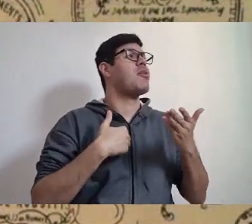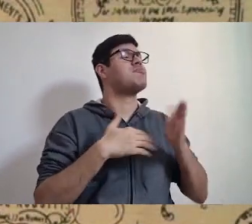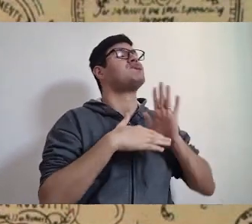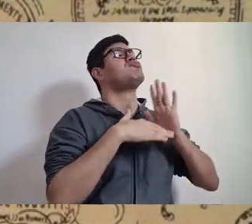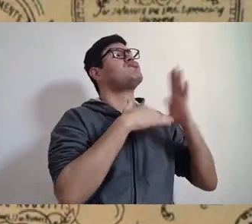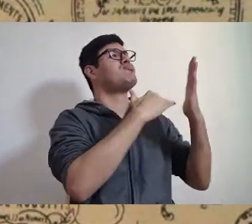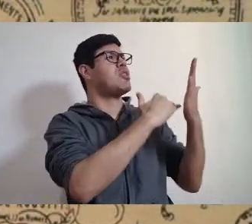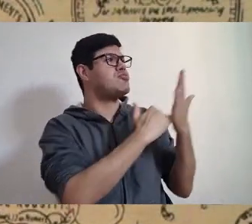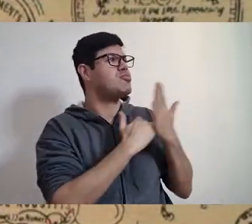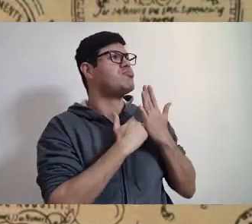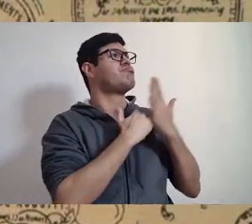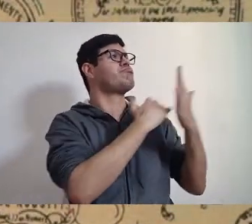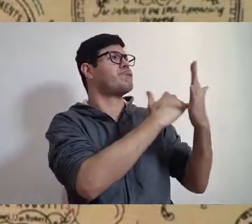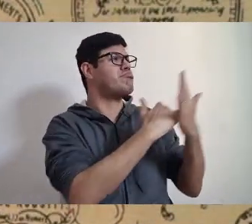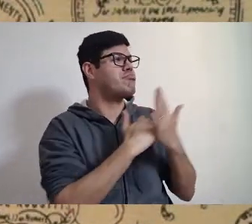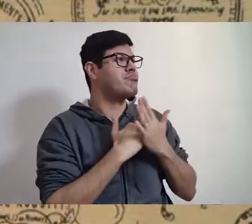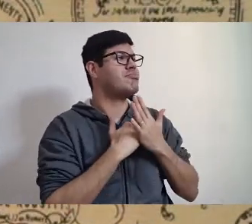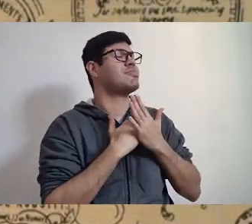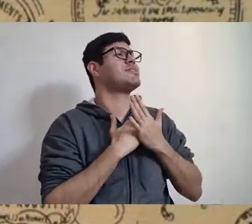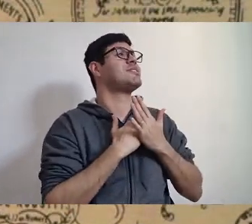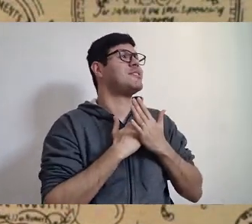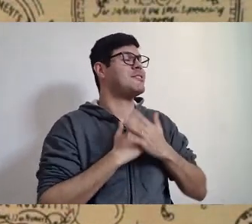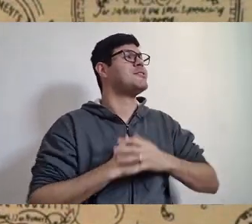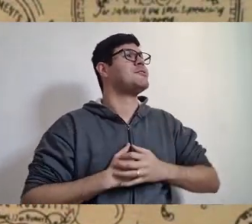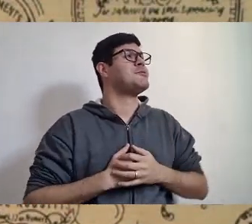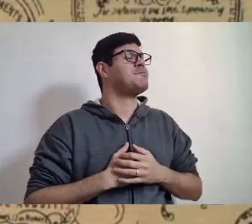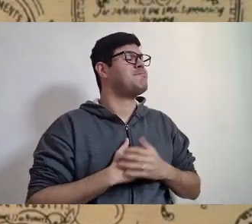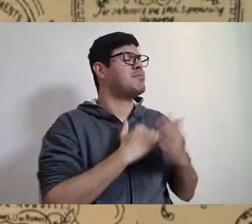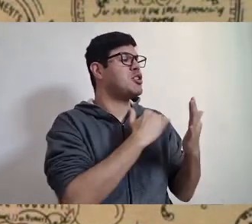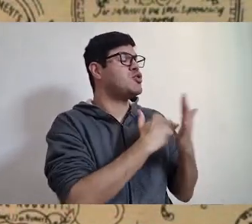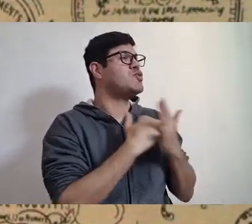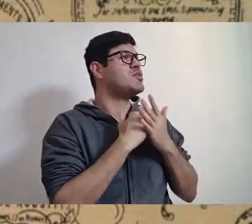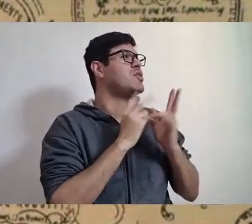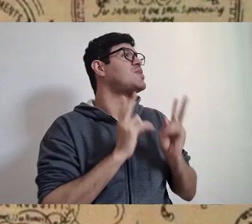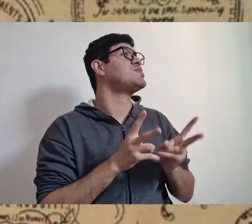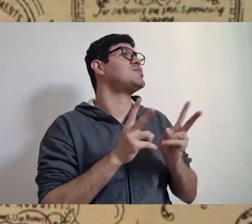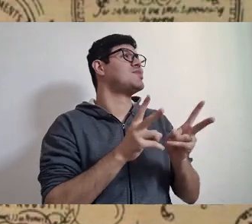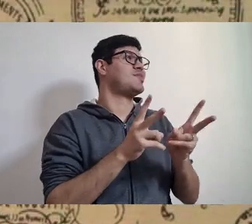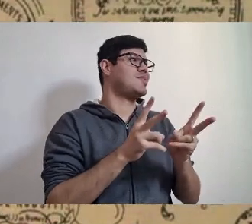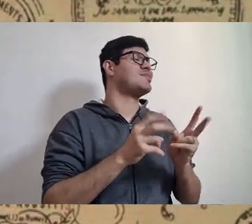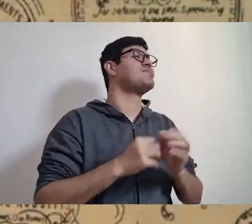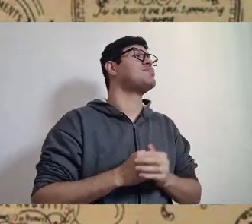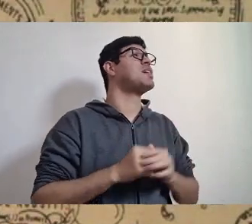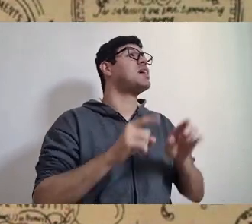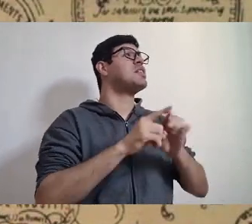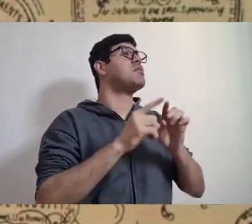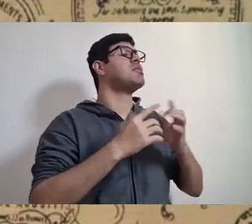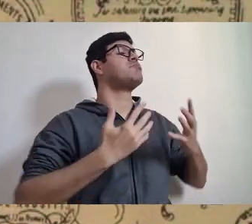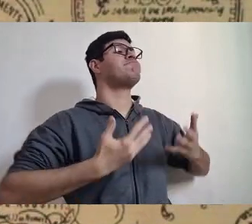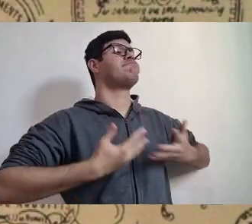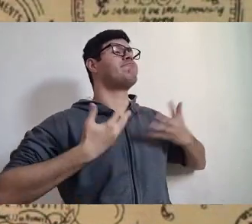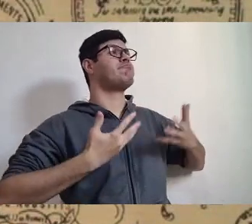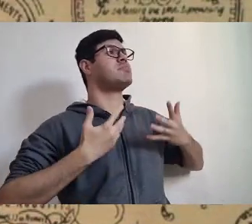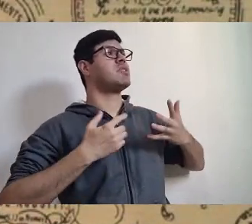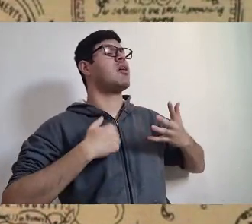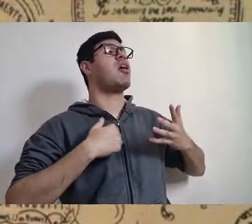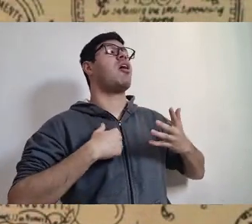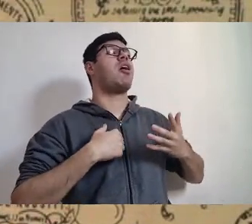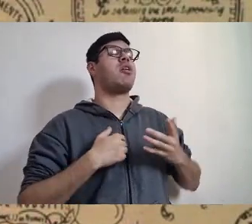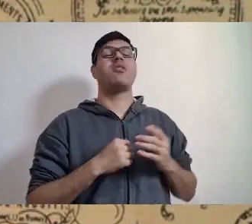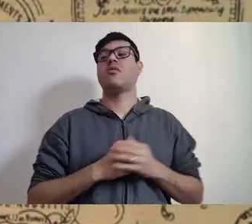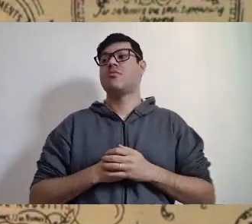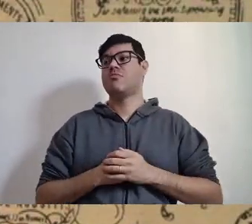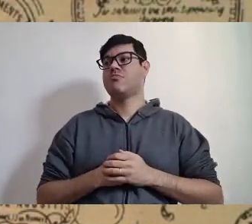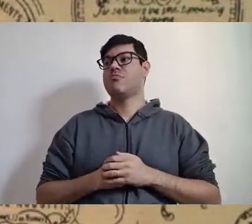parte da minha vida também. E faz ainda até hoje, né? Faz parte. Ele também me incentivou, olha, vai estudar gestão